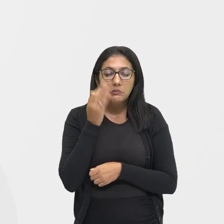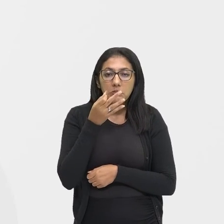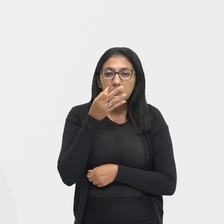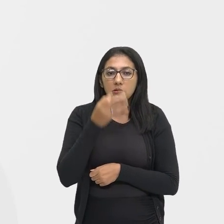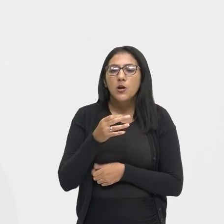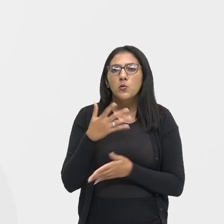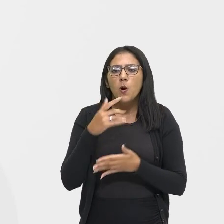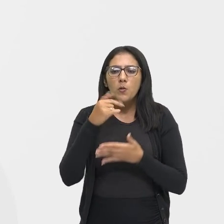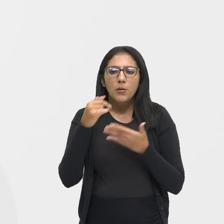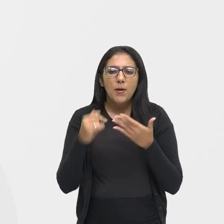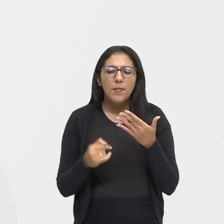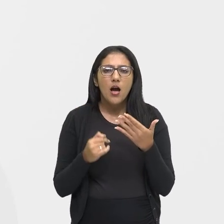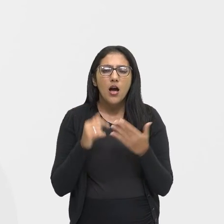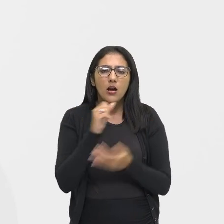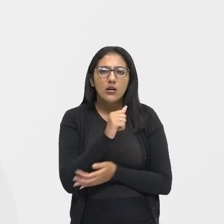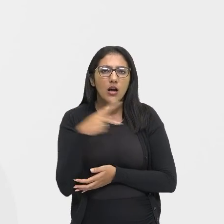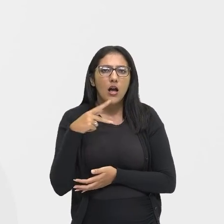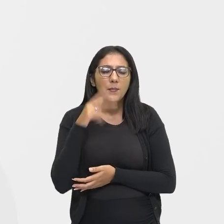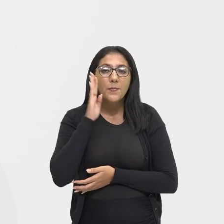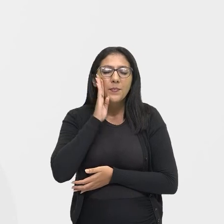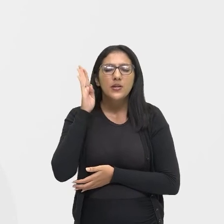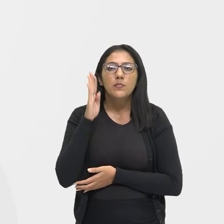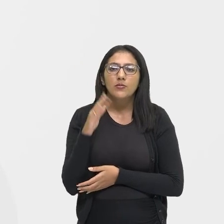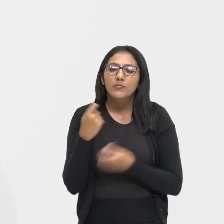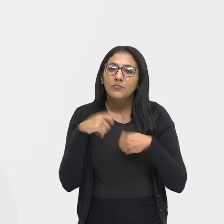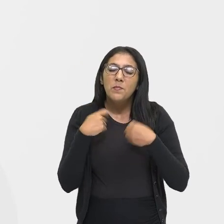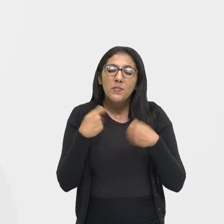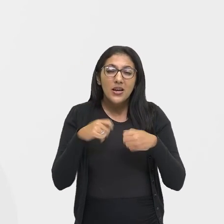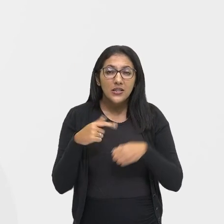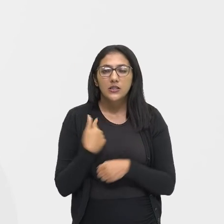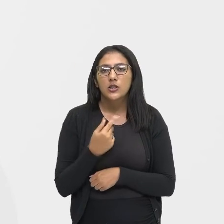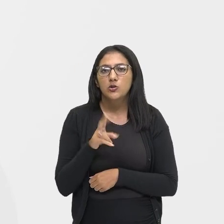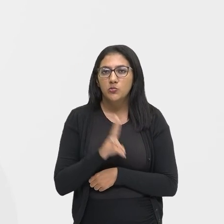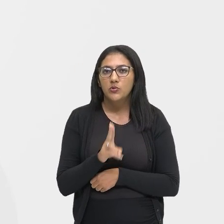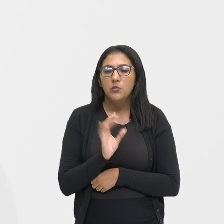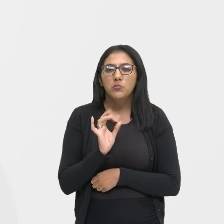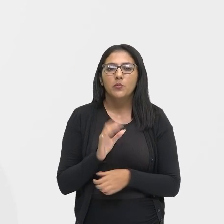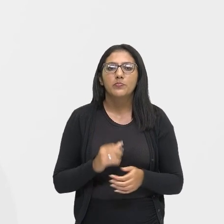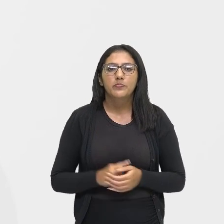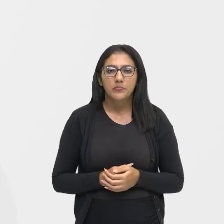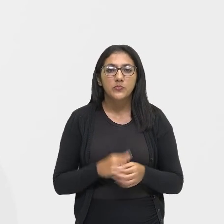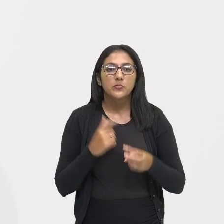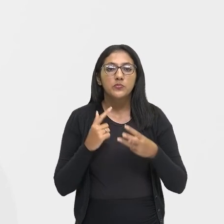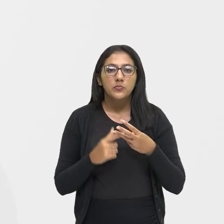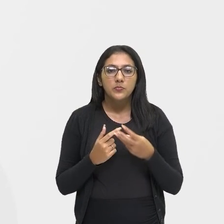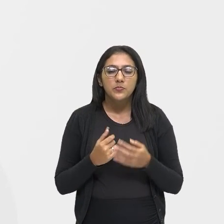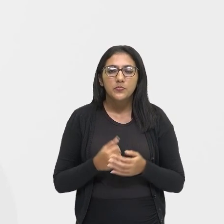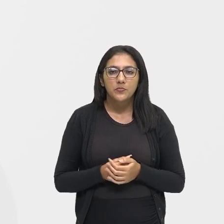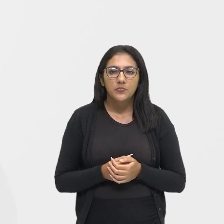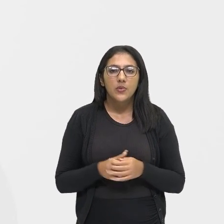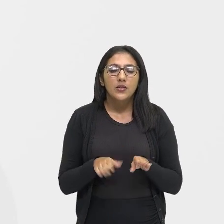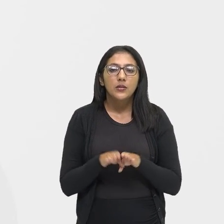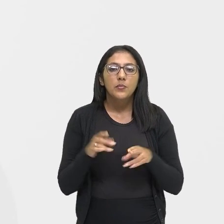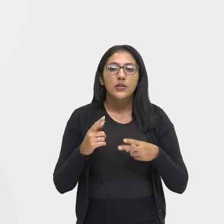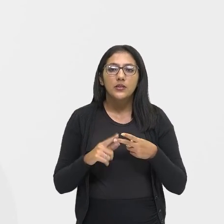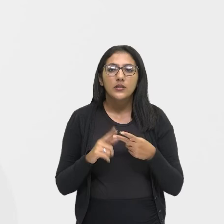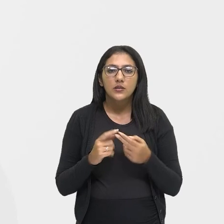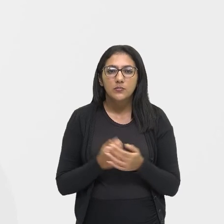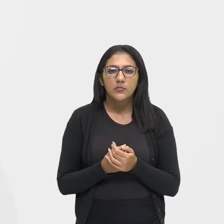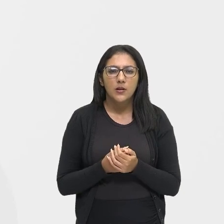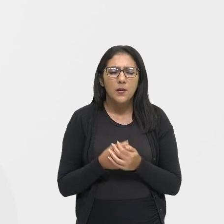de edição de foto, aí eu coloco lá. Aplicativo de fazer um vídeo de aniversário